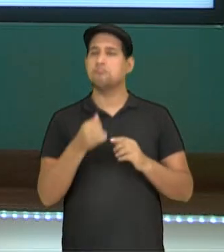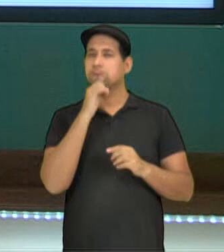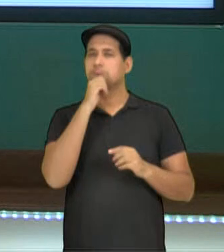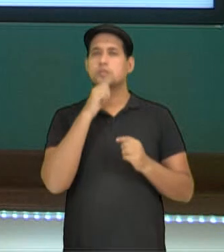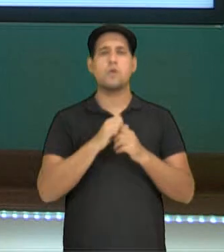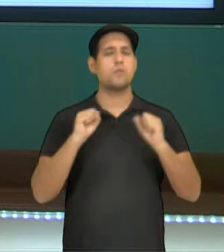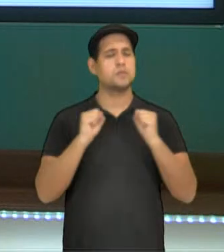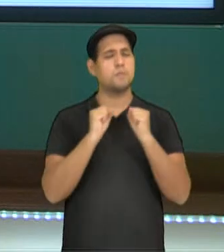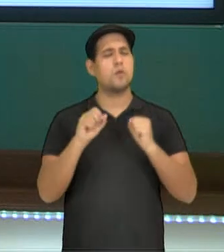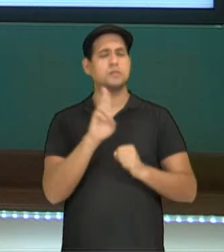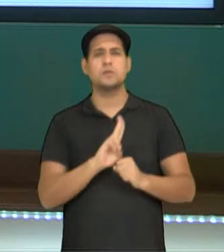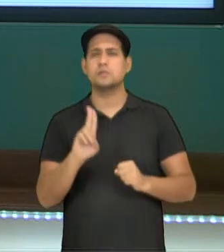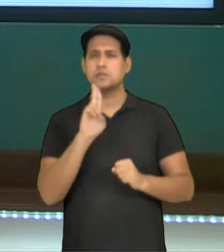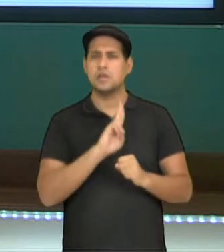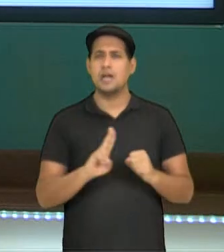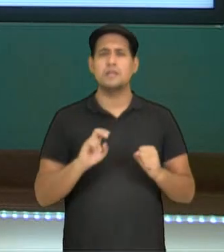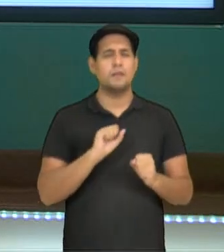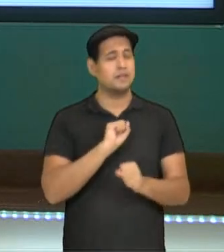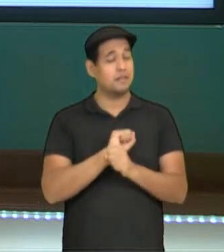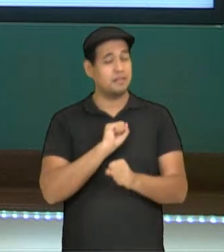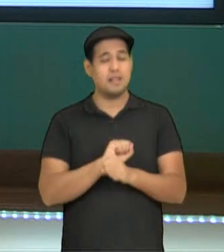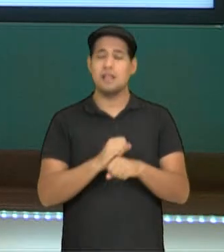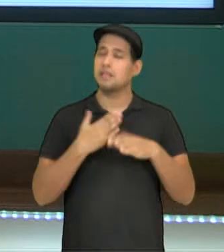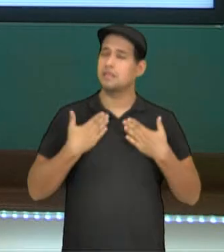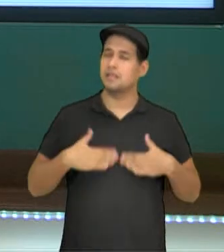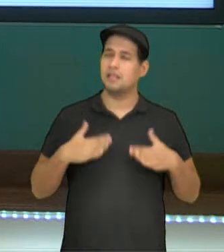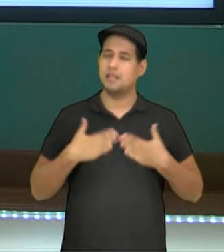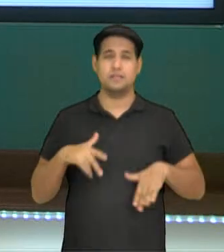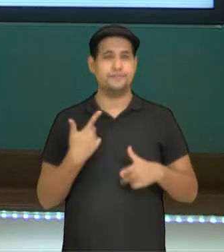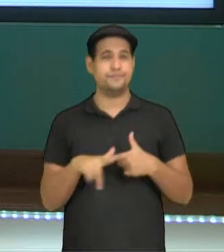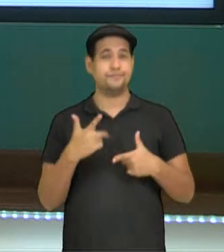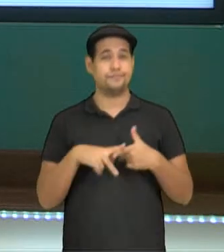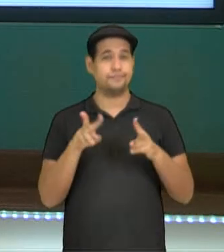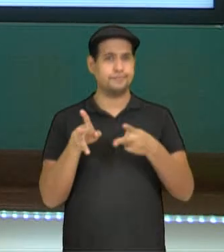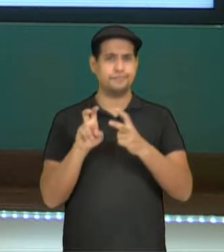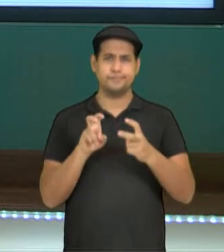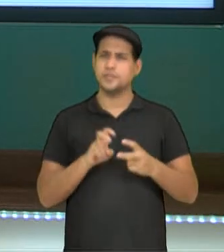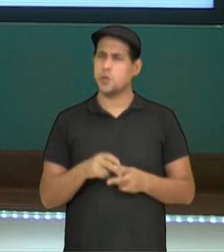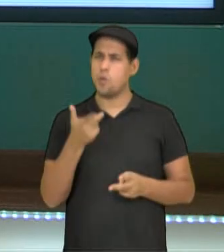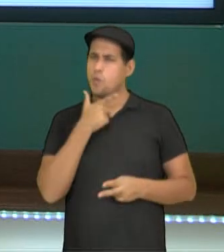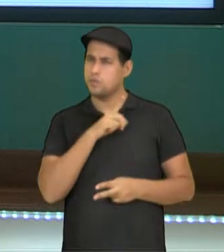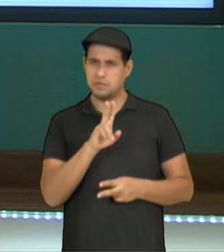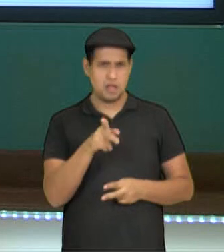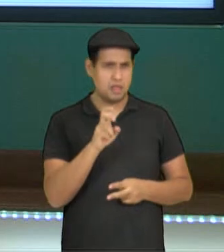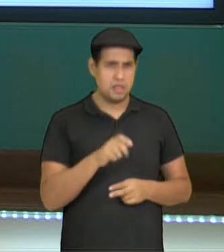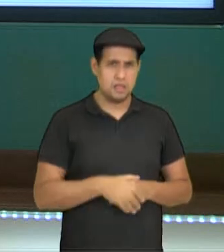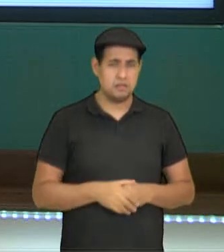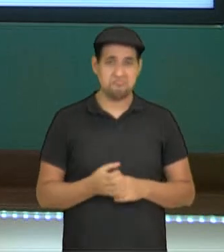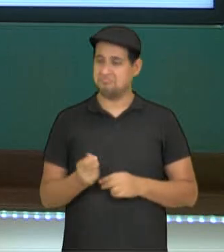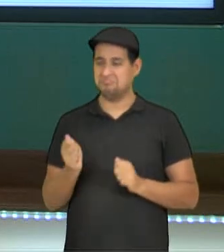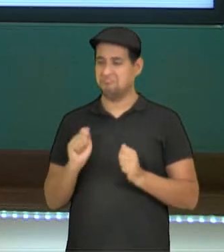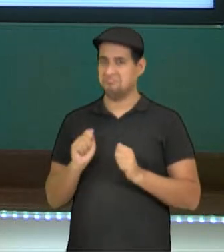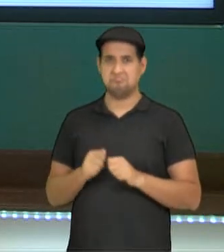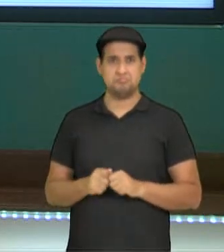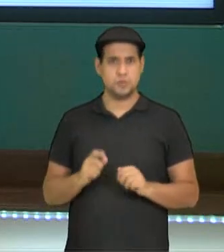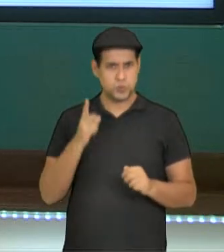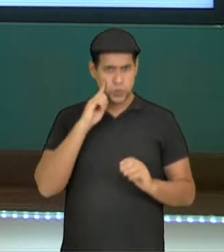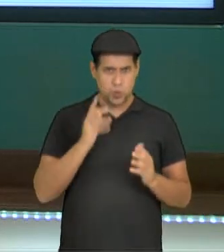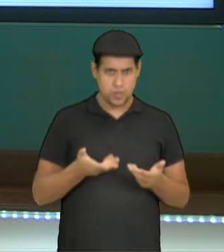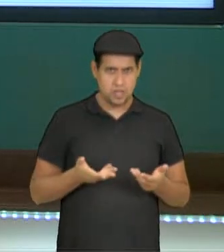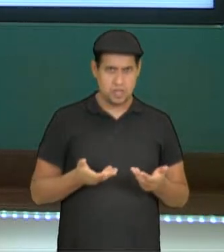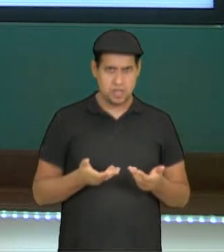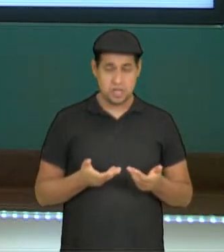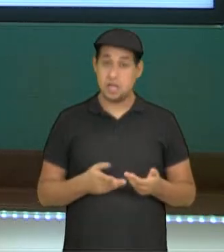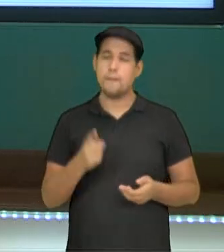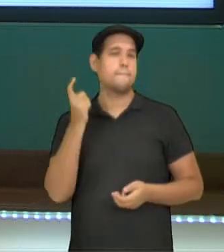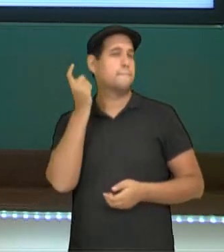tentar apaziguar os problemas que estão ali evidentes? A gente consegue verificar isso? Ou não, nos dias de hoje? É